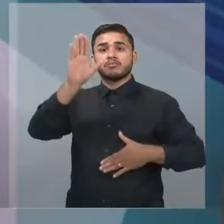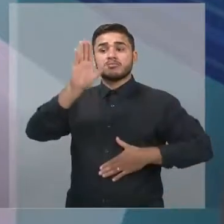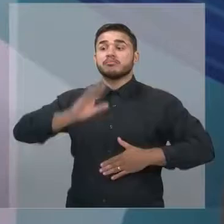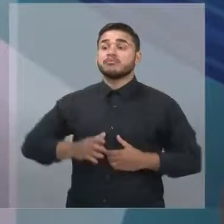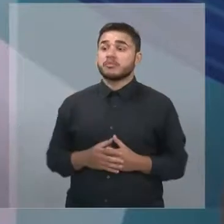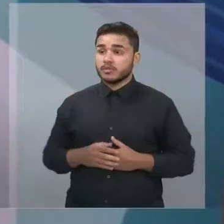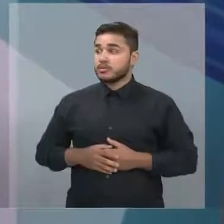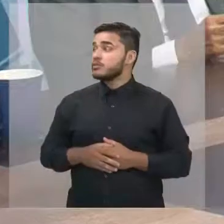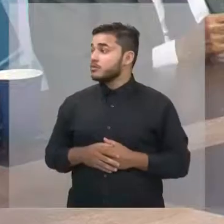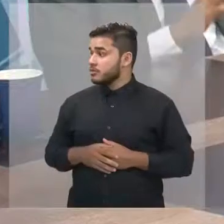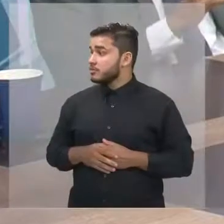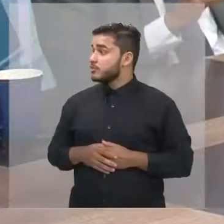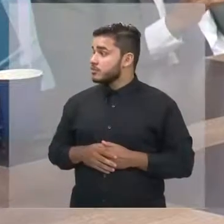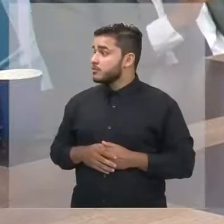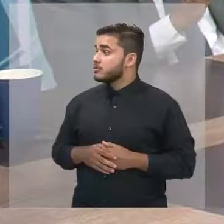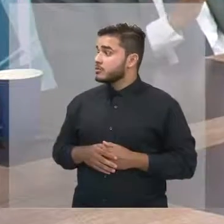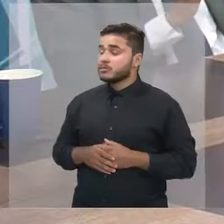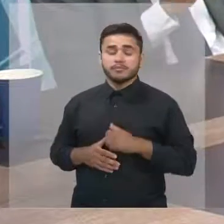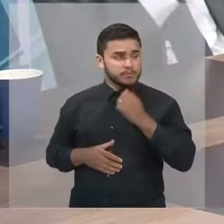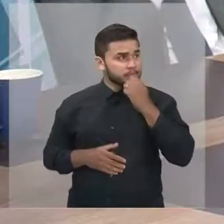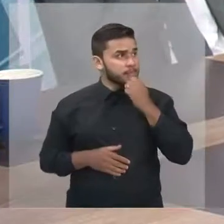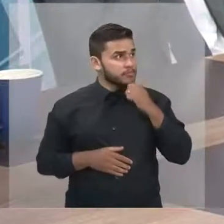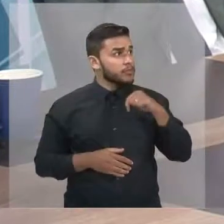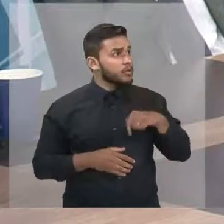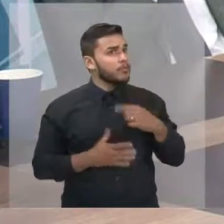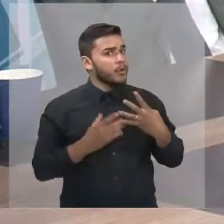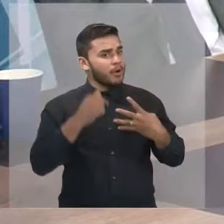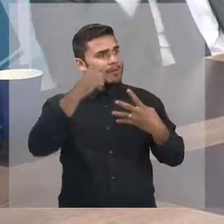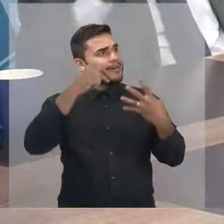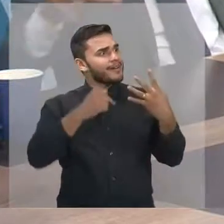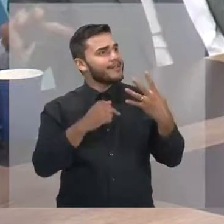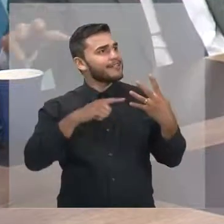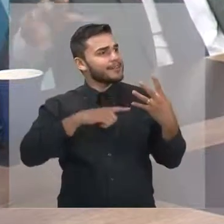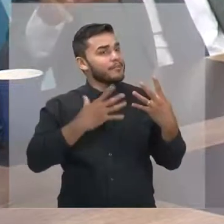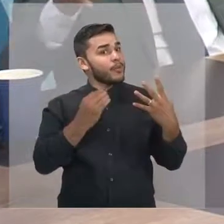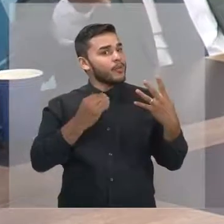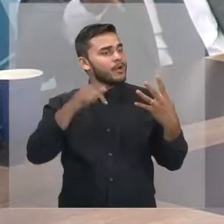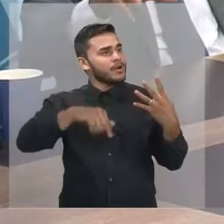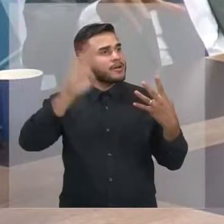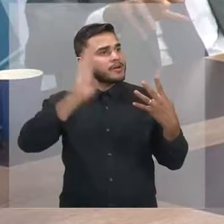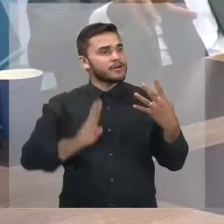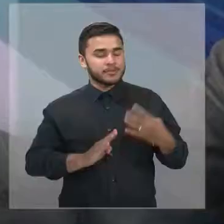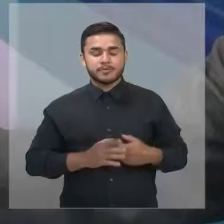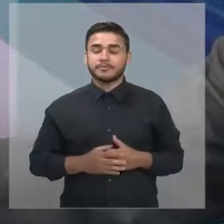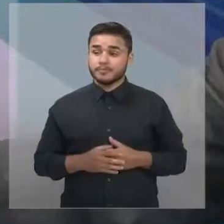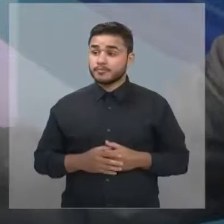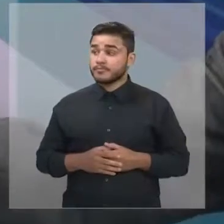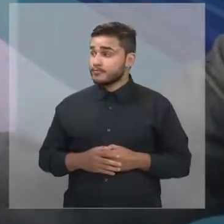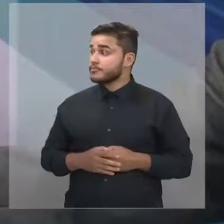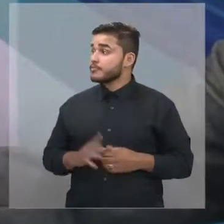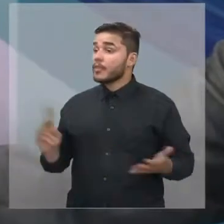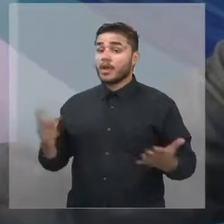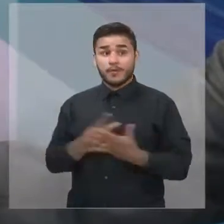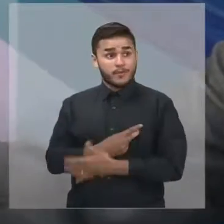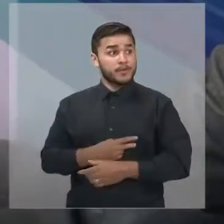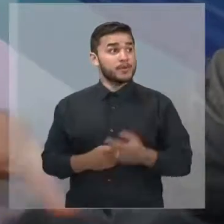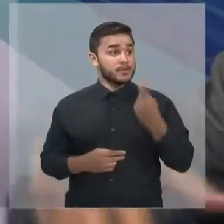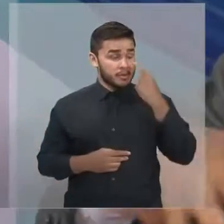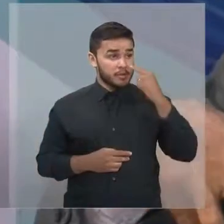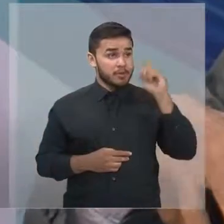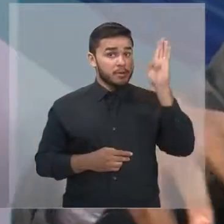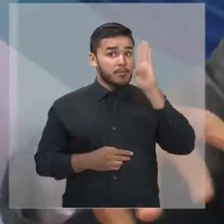marginalização social. Aliás, no Brasil isso está bem... Isso é muito visto. Muito acentuado. Isso que acontecia com os índios aculturados